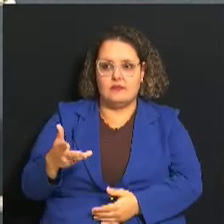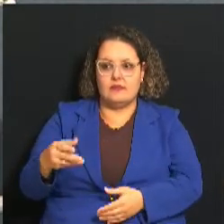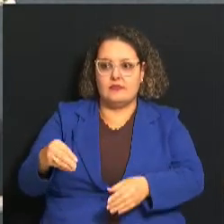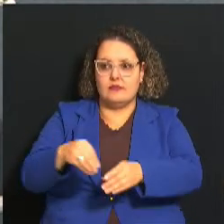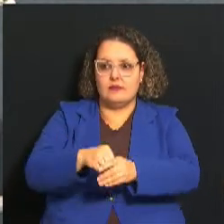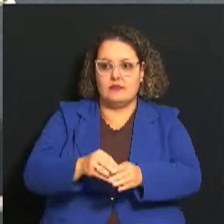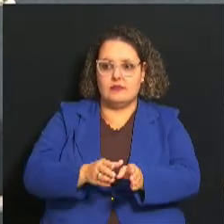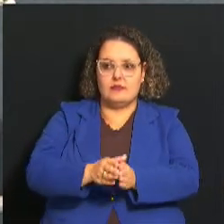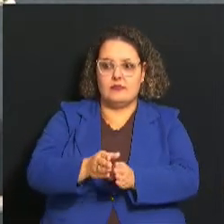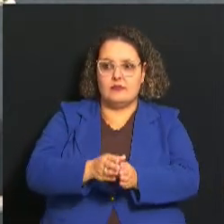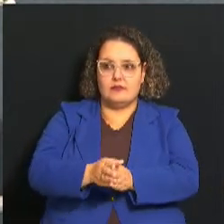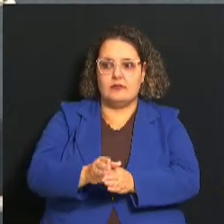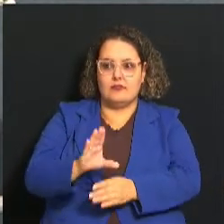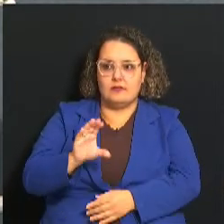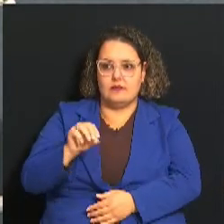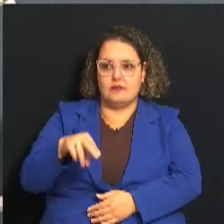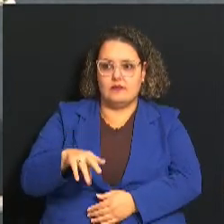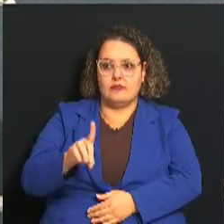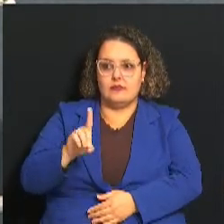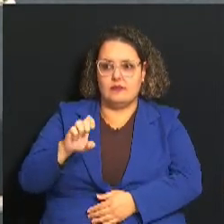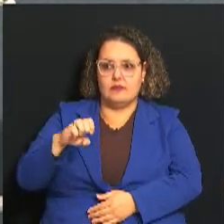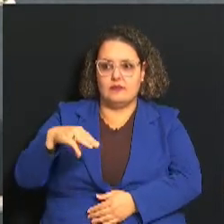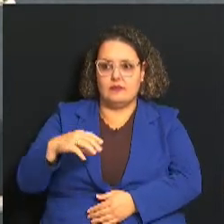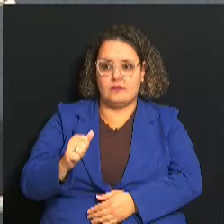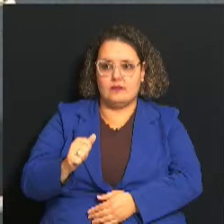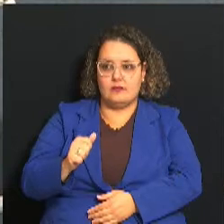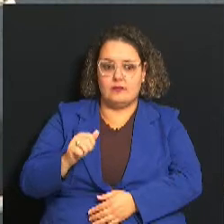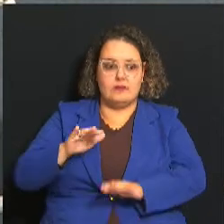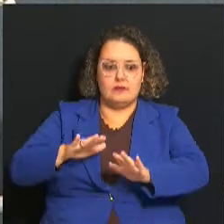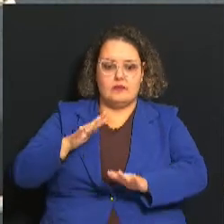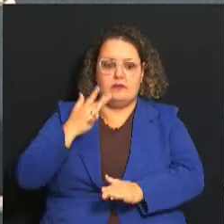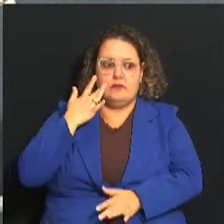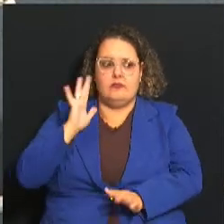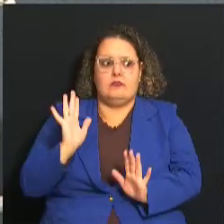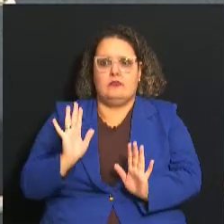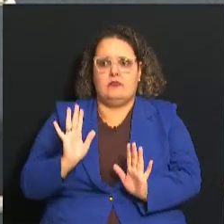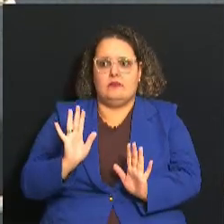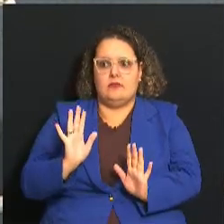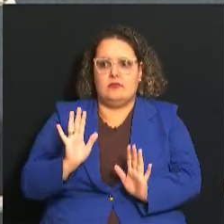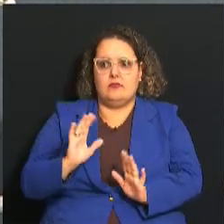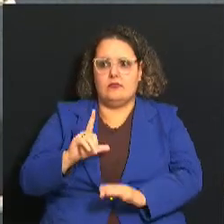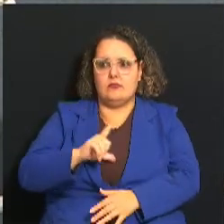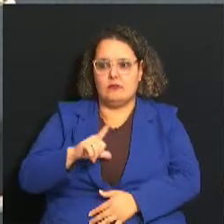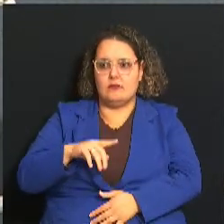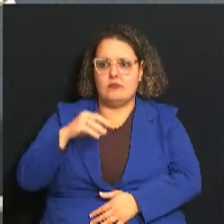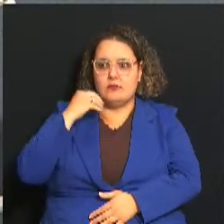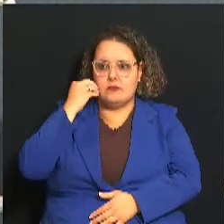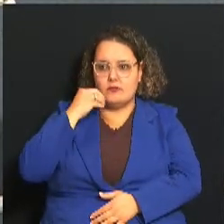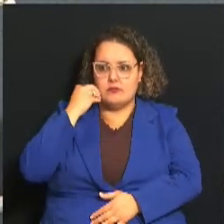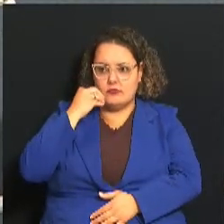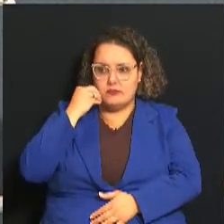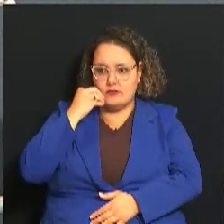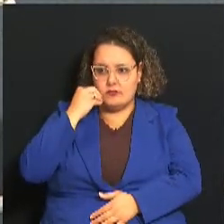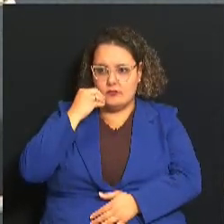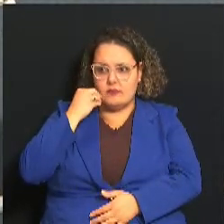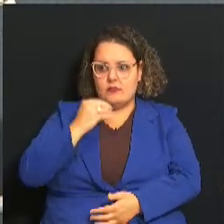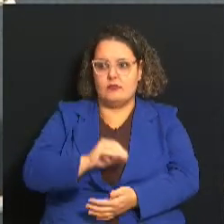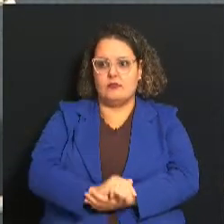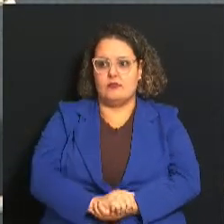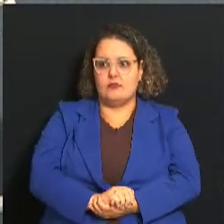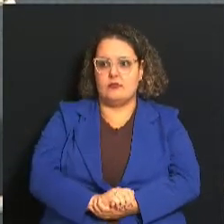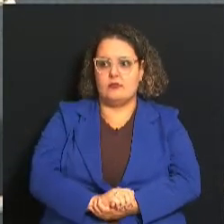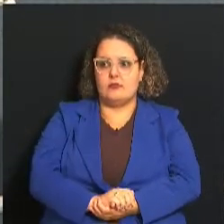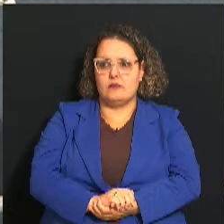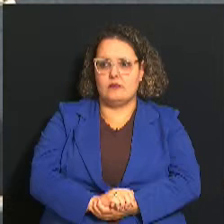por exemplo, do CONDEMA, que a gente não toma pé. Eu tive a experiência, que até o vereador